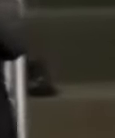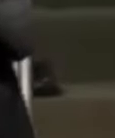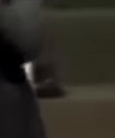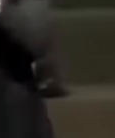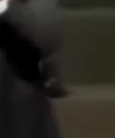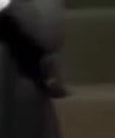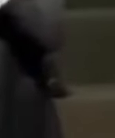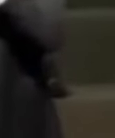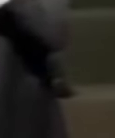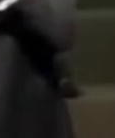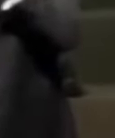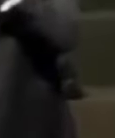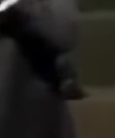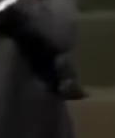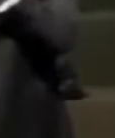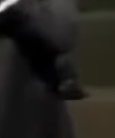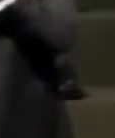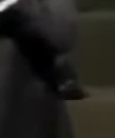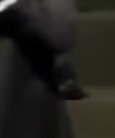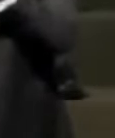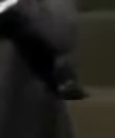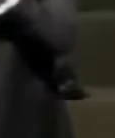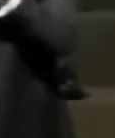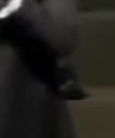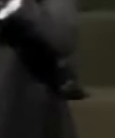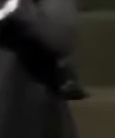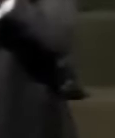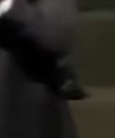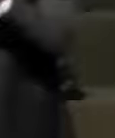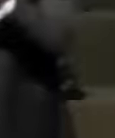olha nunca mais vão esquecer